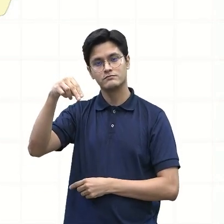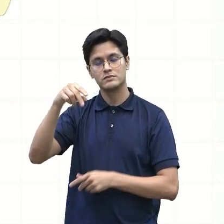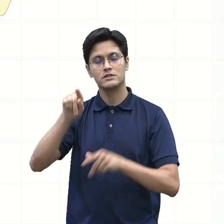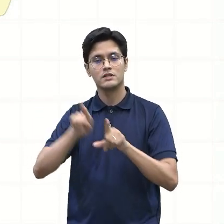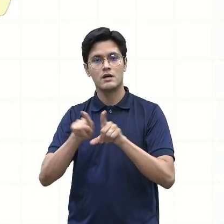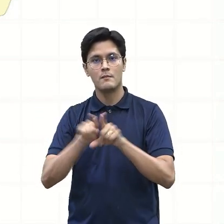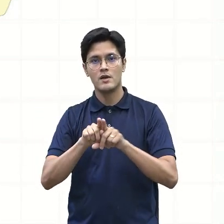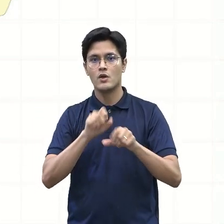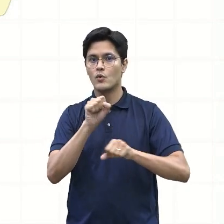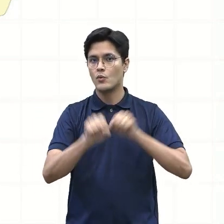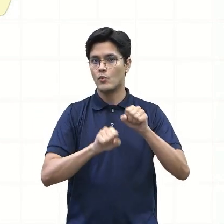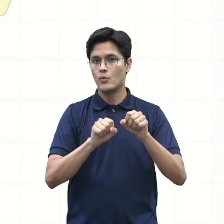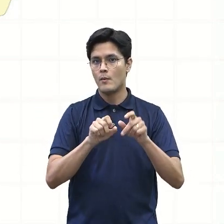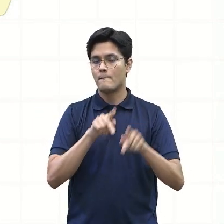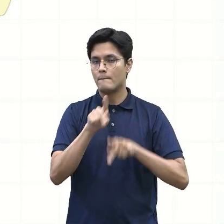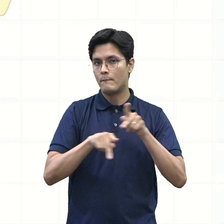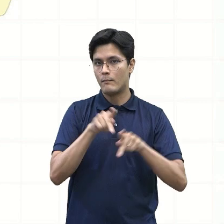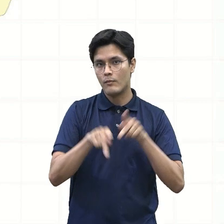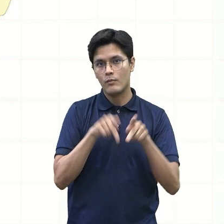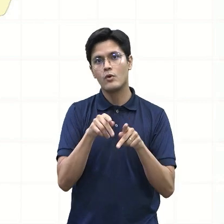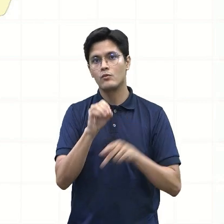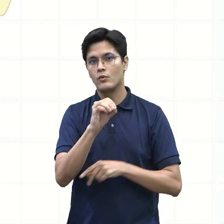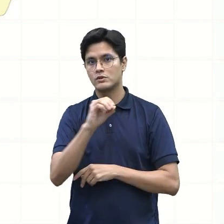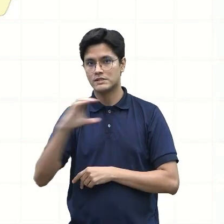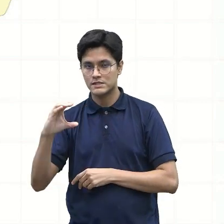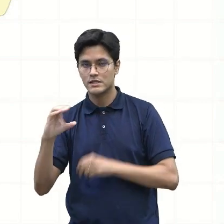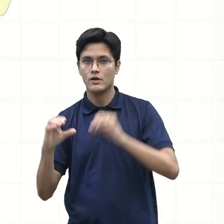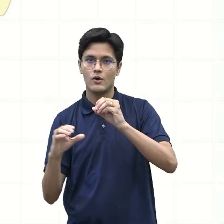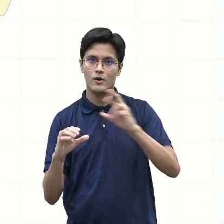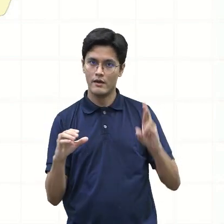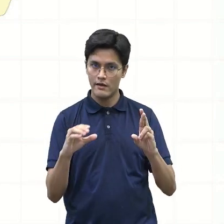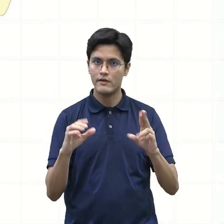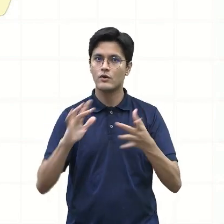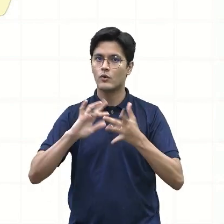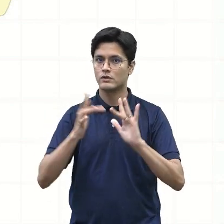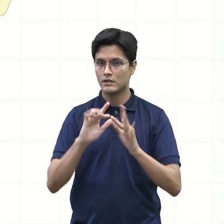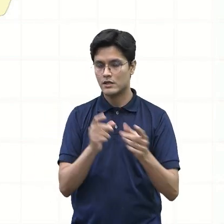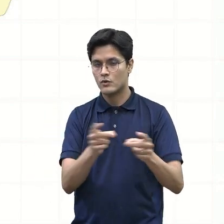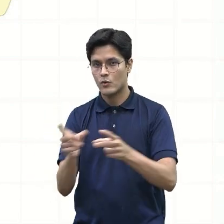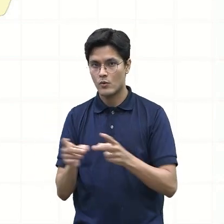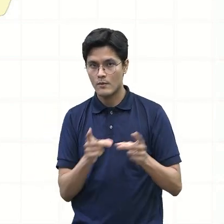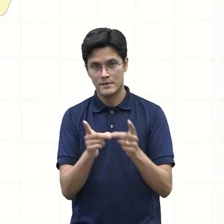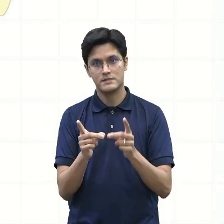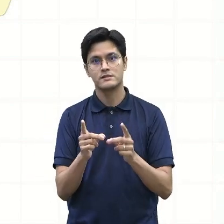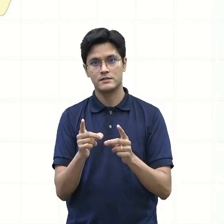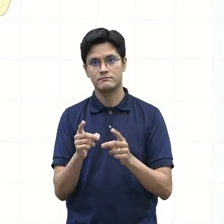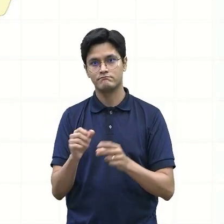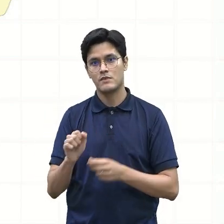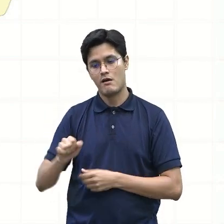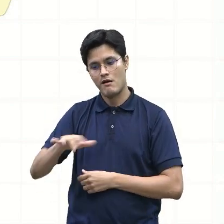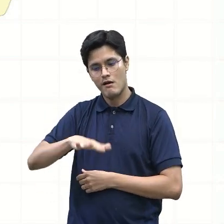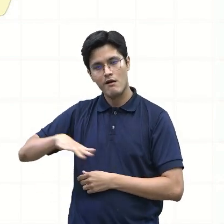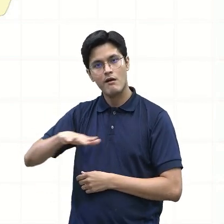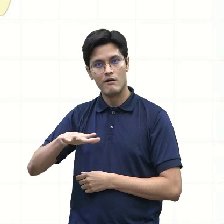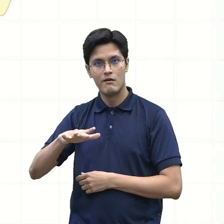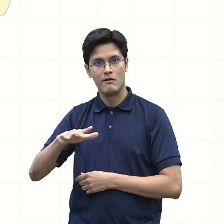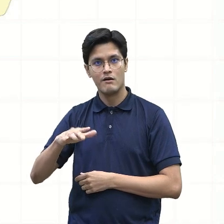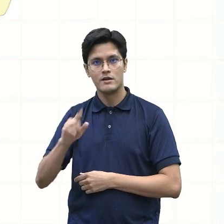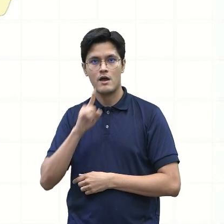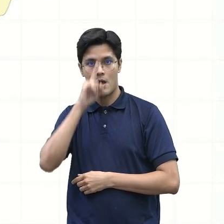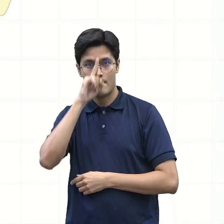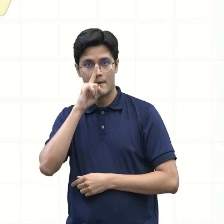povos ocidentais e orientais, certo? Já a área amarela, que é a África subsaariana, que é a região